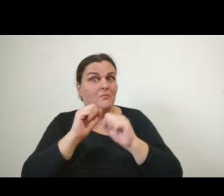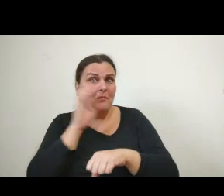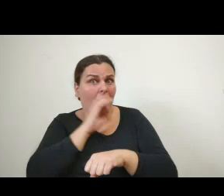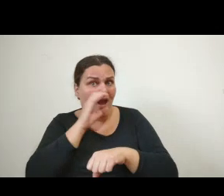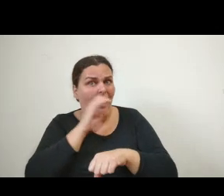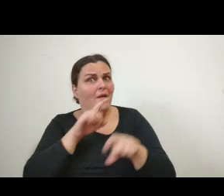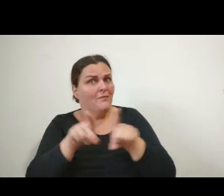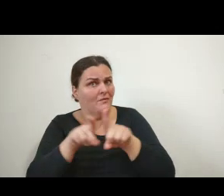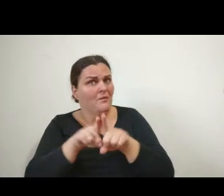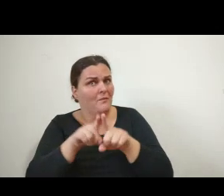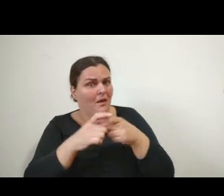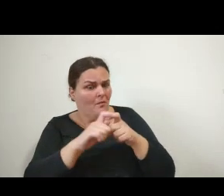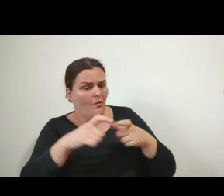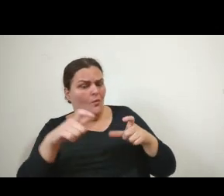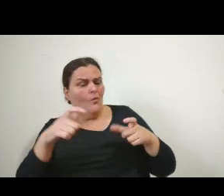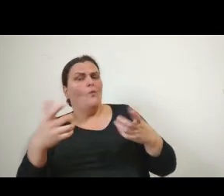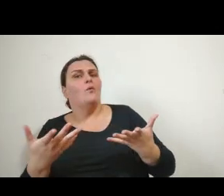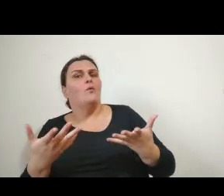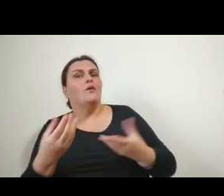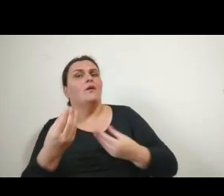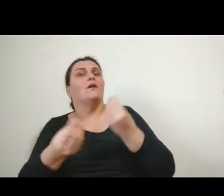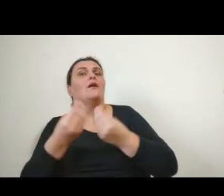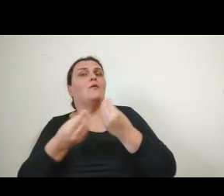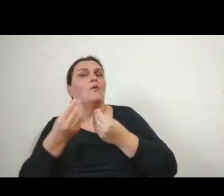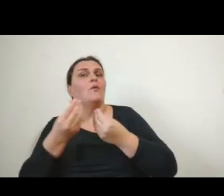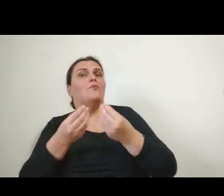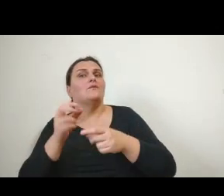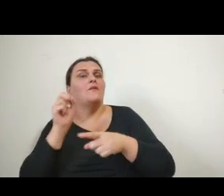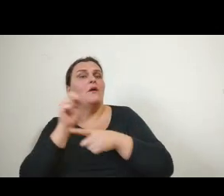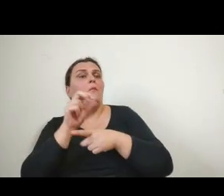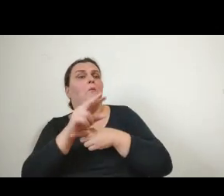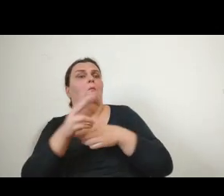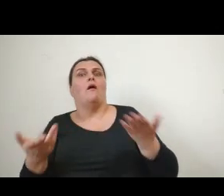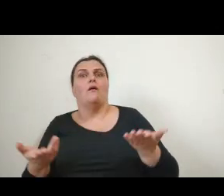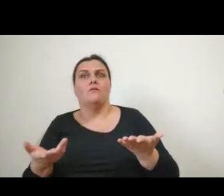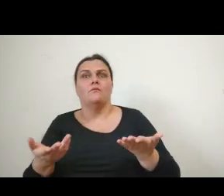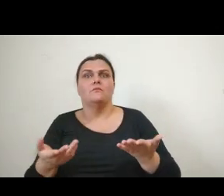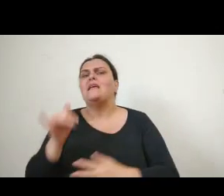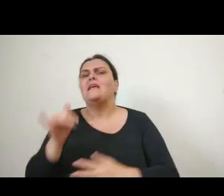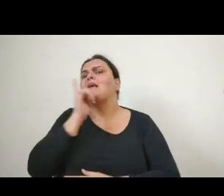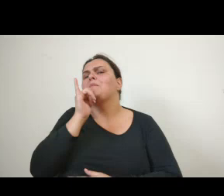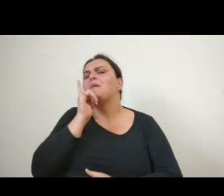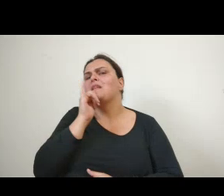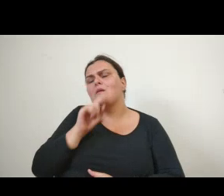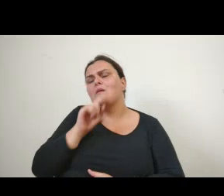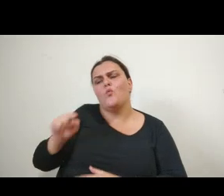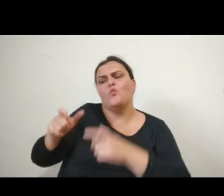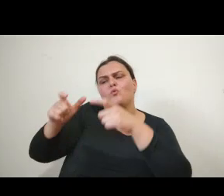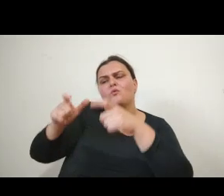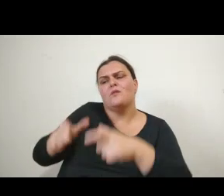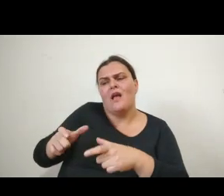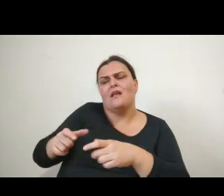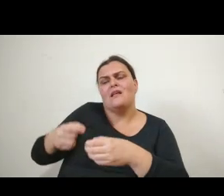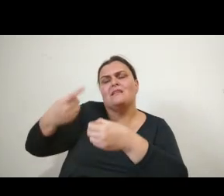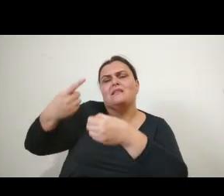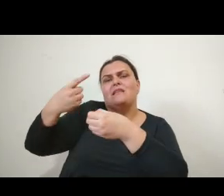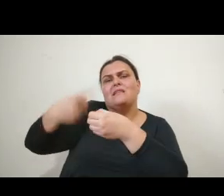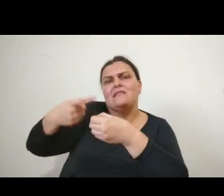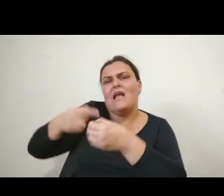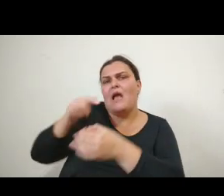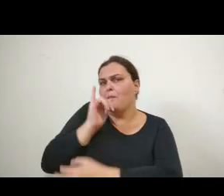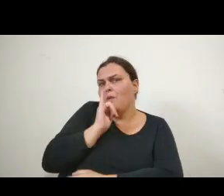em ambiente bastante tropizado, vivem em ambiente urbano especificamente, né? E aí a gente lembra logo, né,